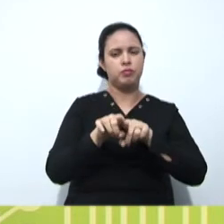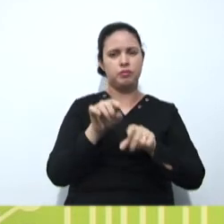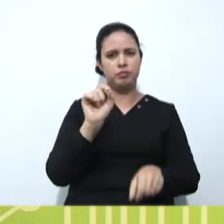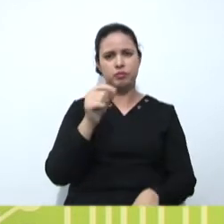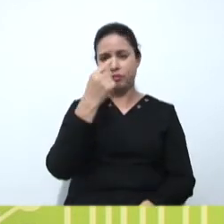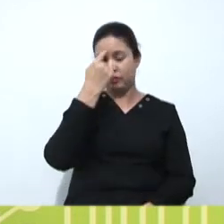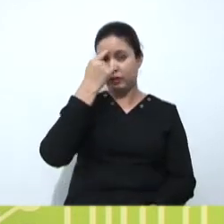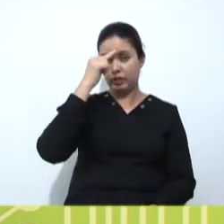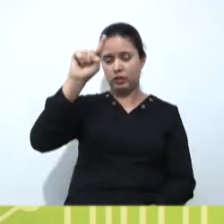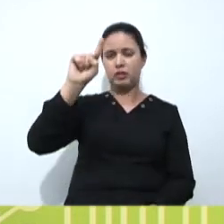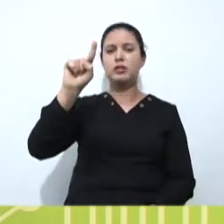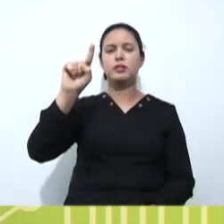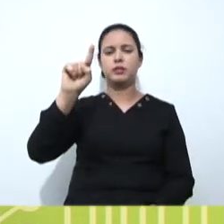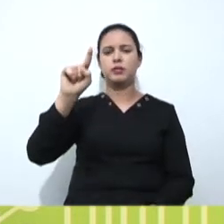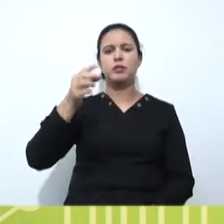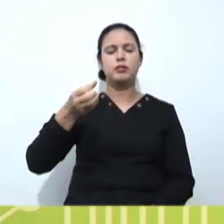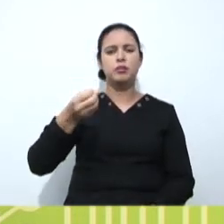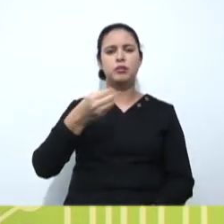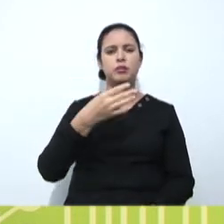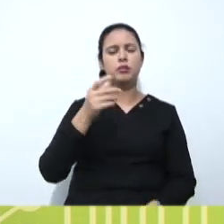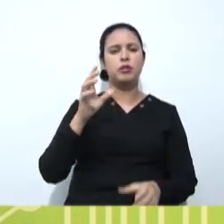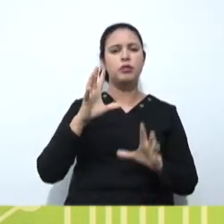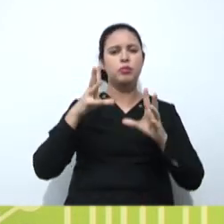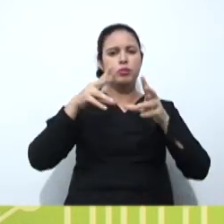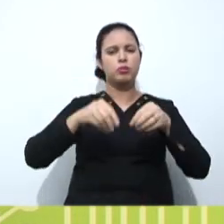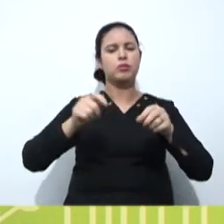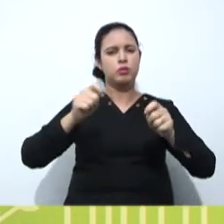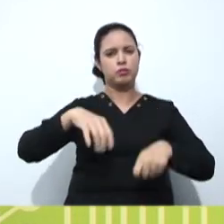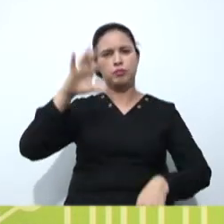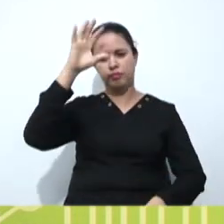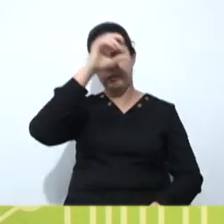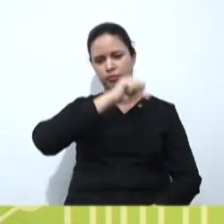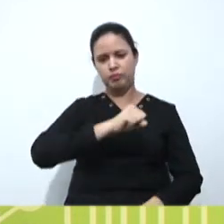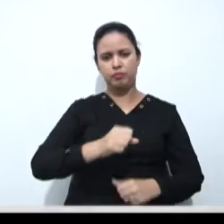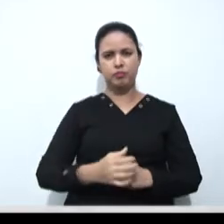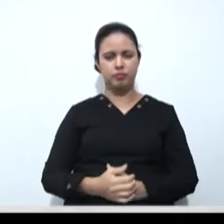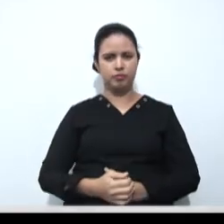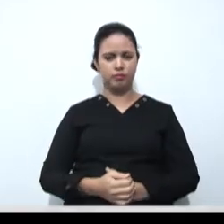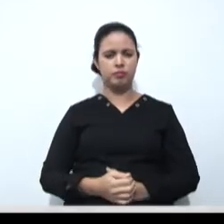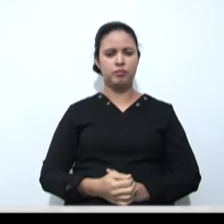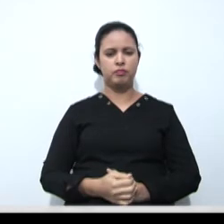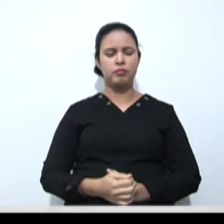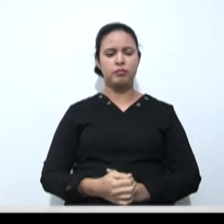de forma criativa. E tudo isso pode ser aprendido. Vamos continuar.